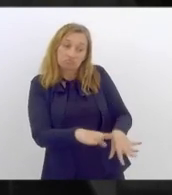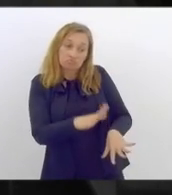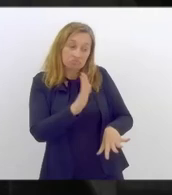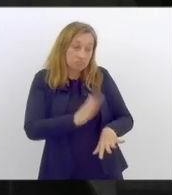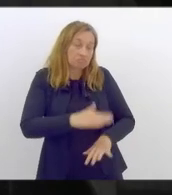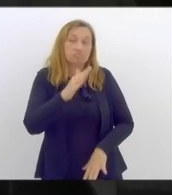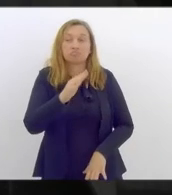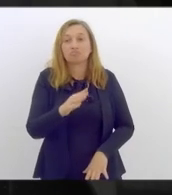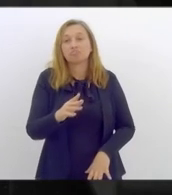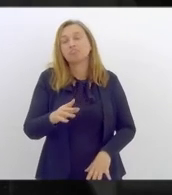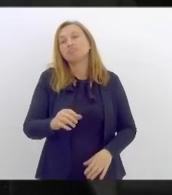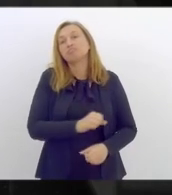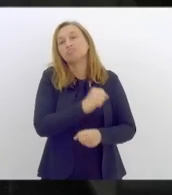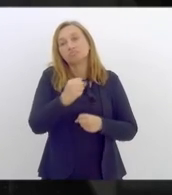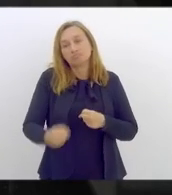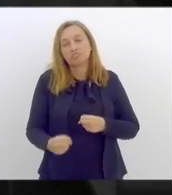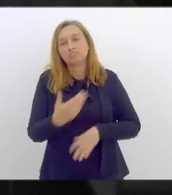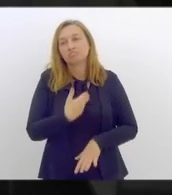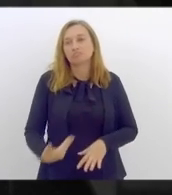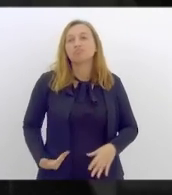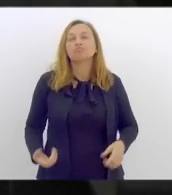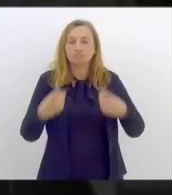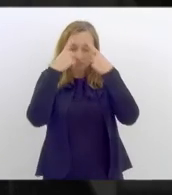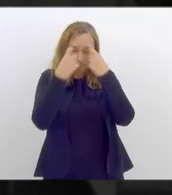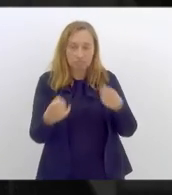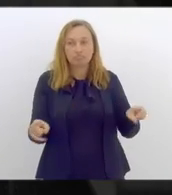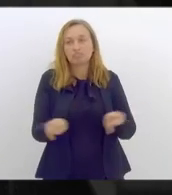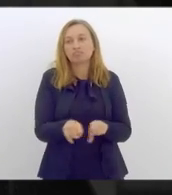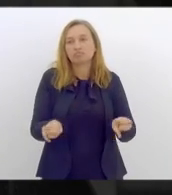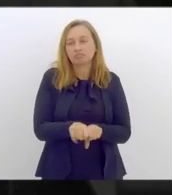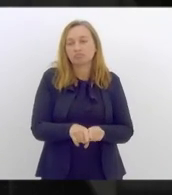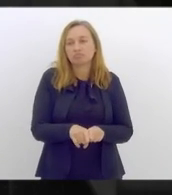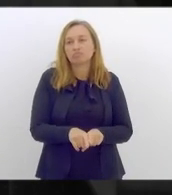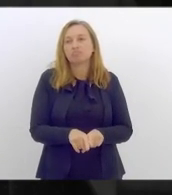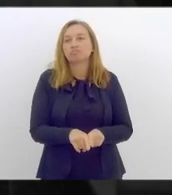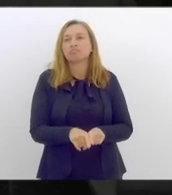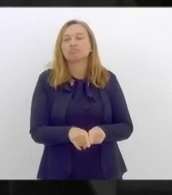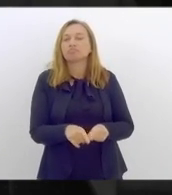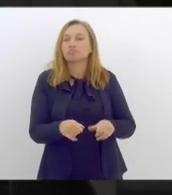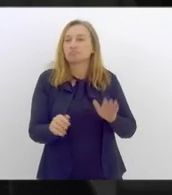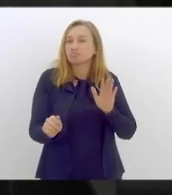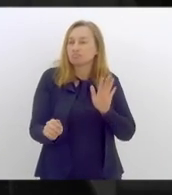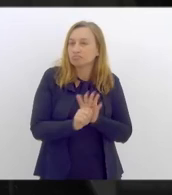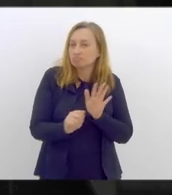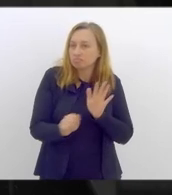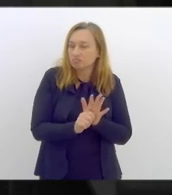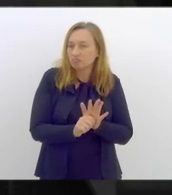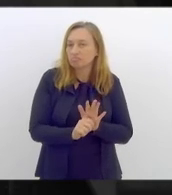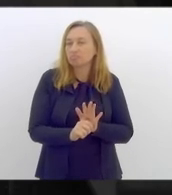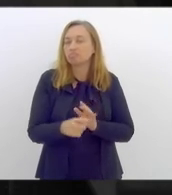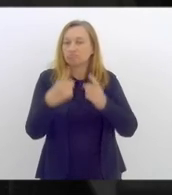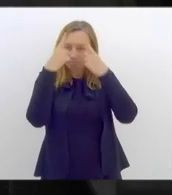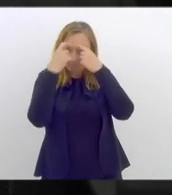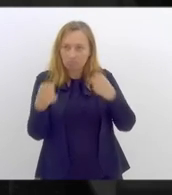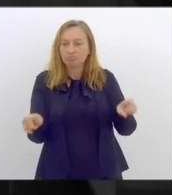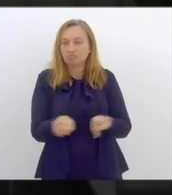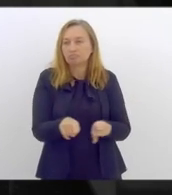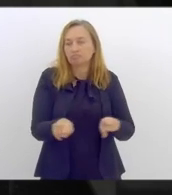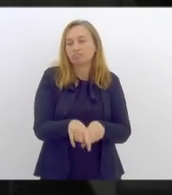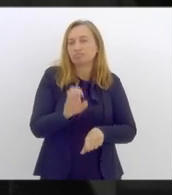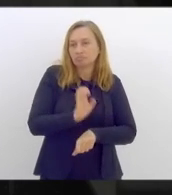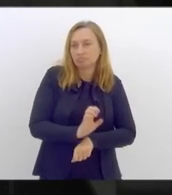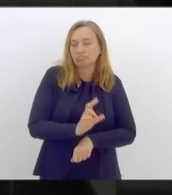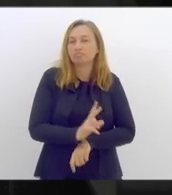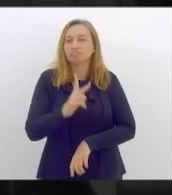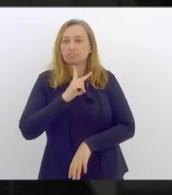mais por parte do poder público a violência também seja a violência insetada pelo crime seja violência encetada pelo afastado mas esse território